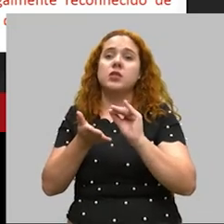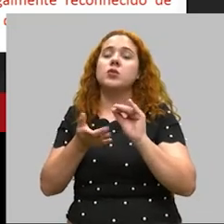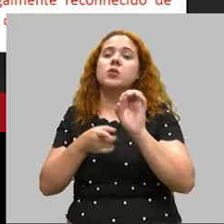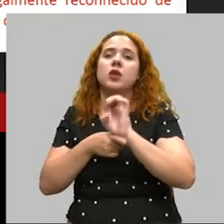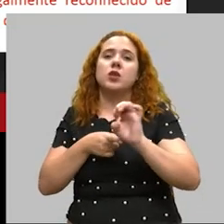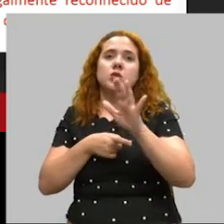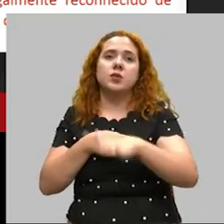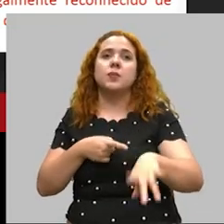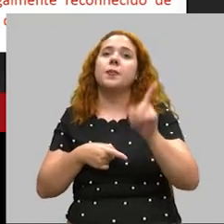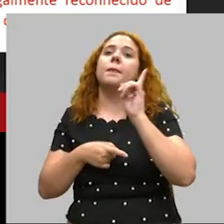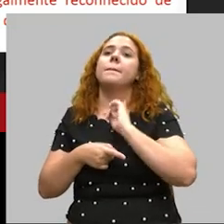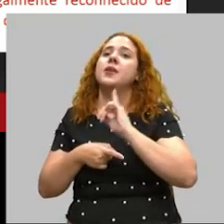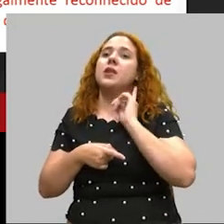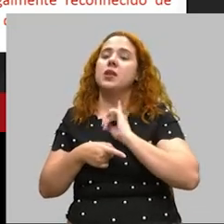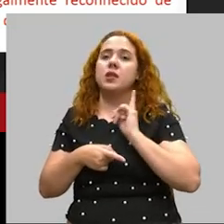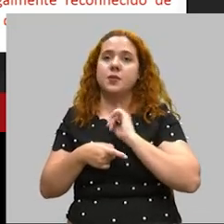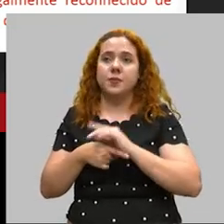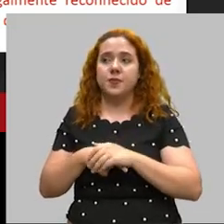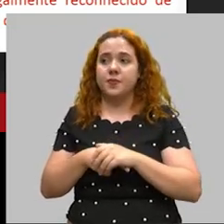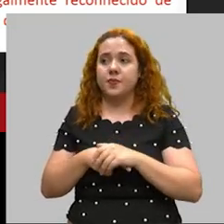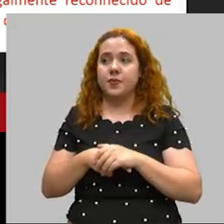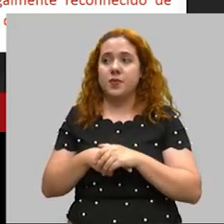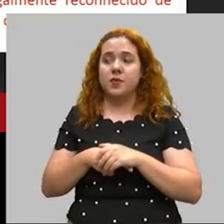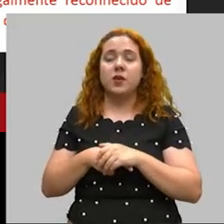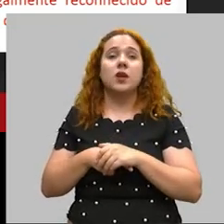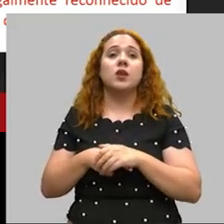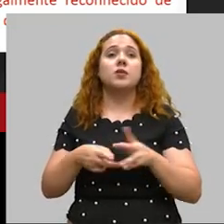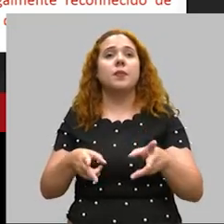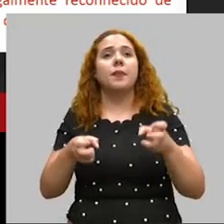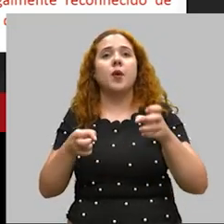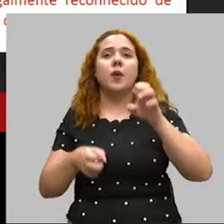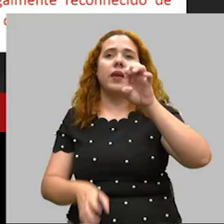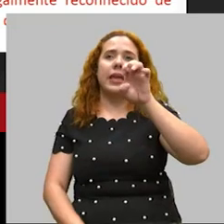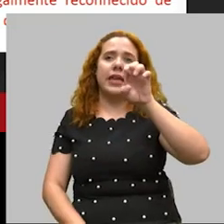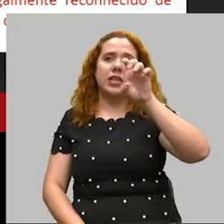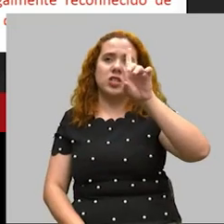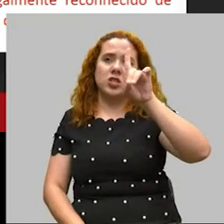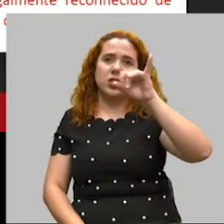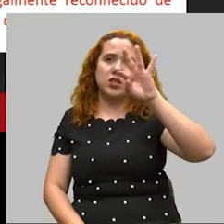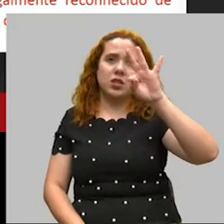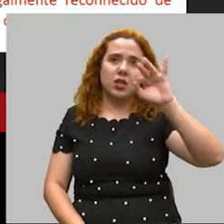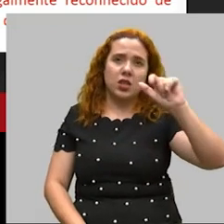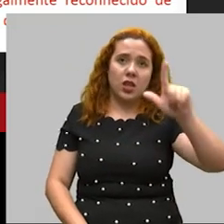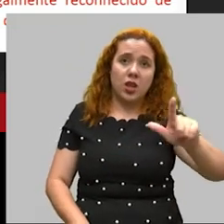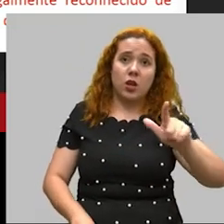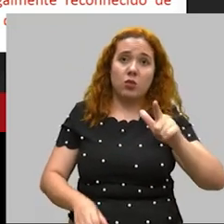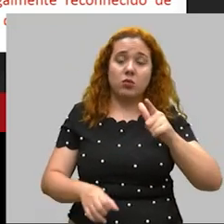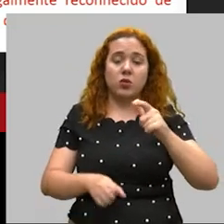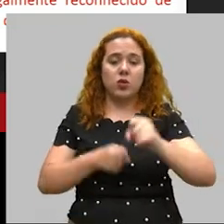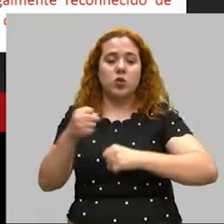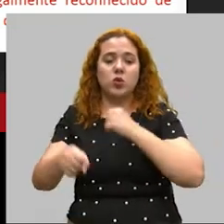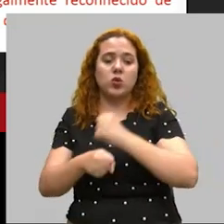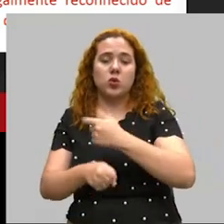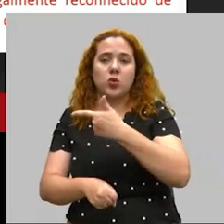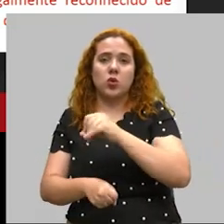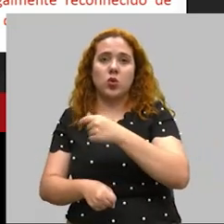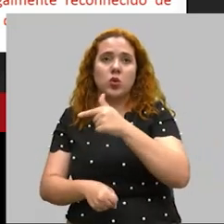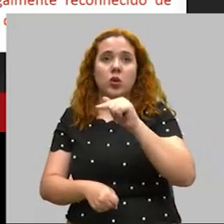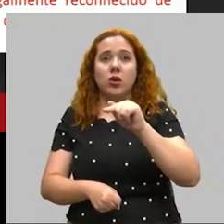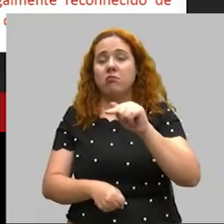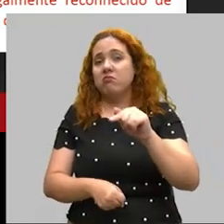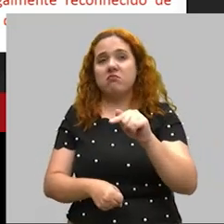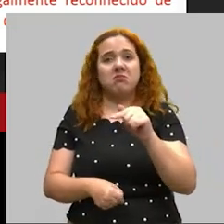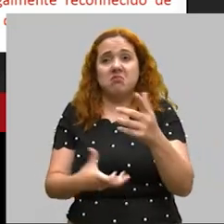então a assim se a gente pega tanto o edital de 2017 a primeira versão ela veio na verdade não acolhendo a